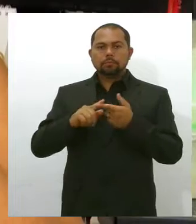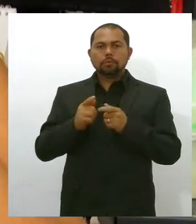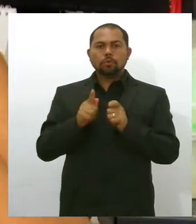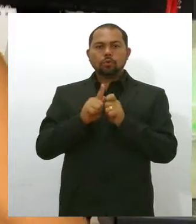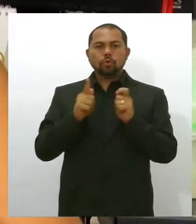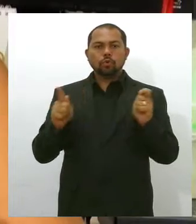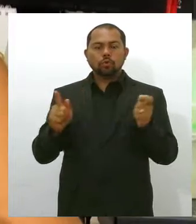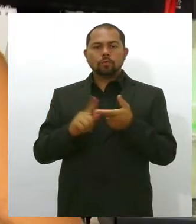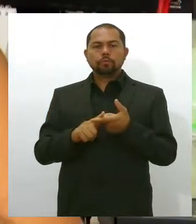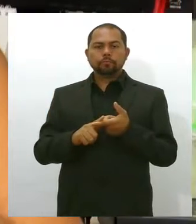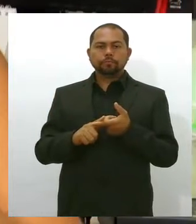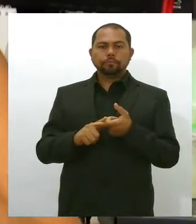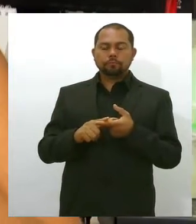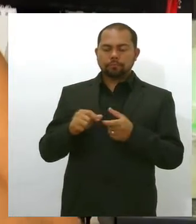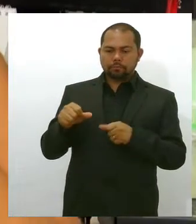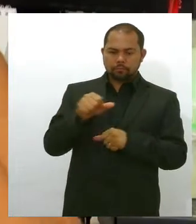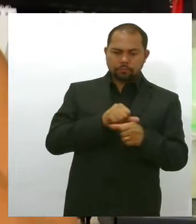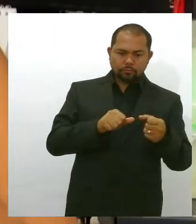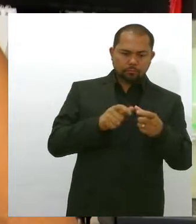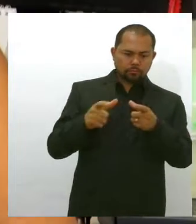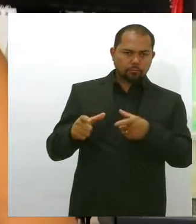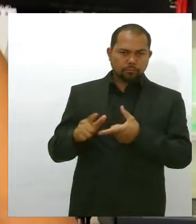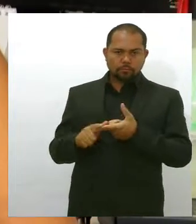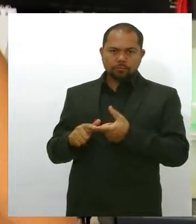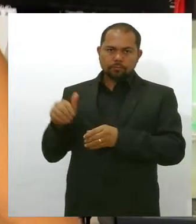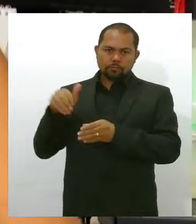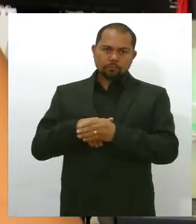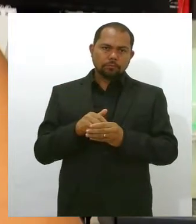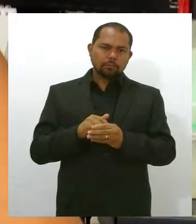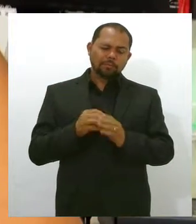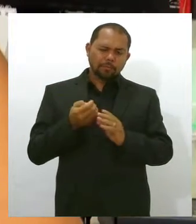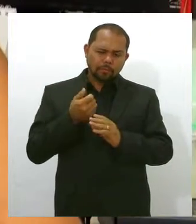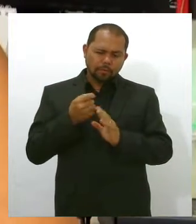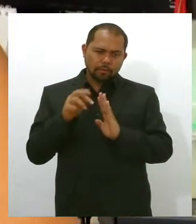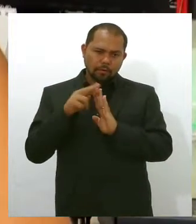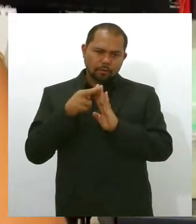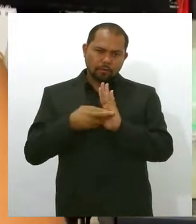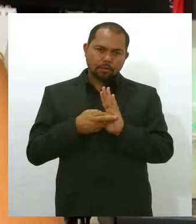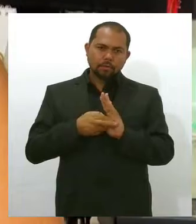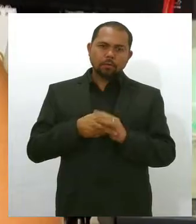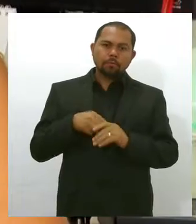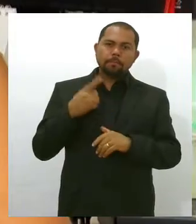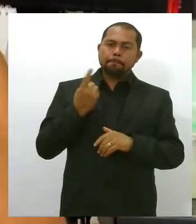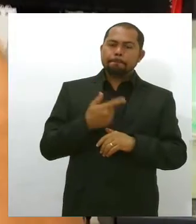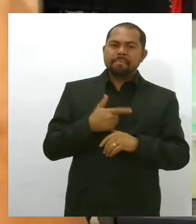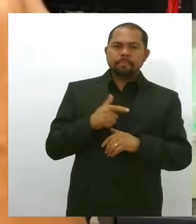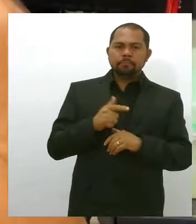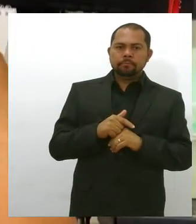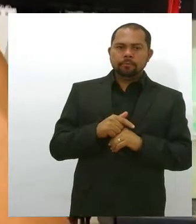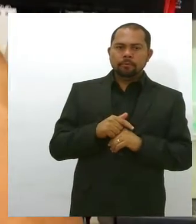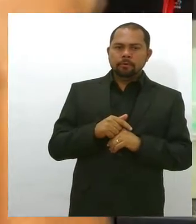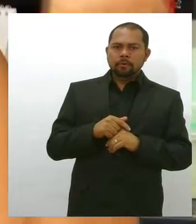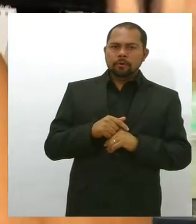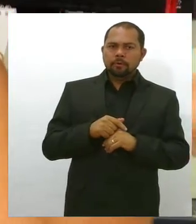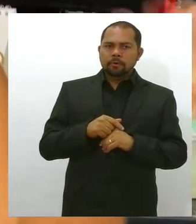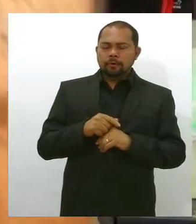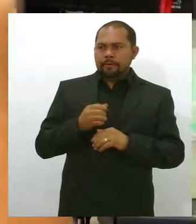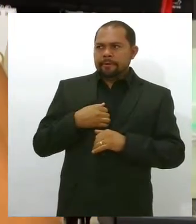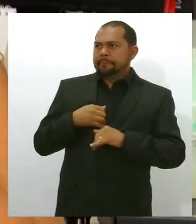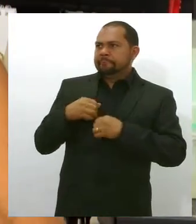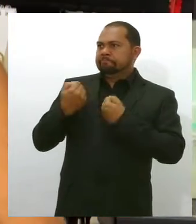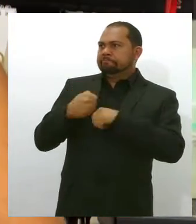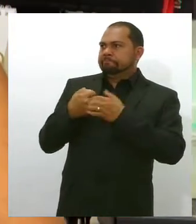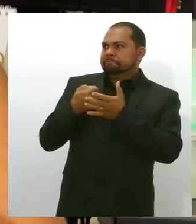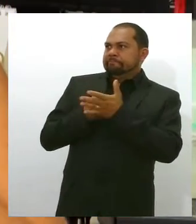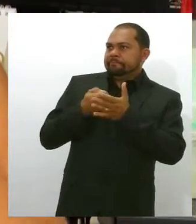votação É quase que uma regra né não é uma uma situação que a gente precisa enfrentar por conta de uma reforma